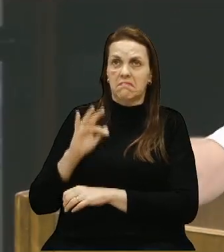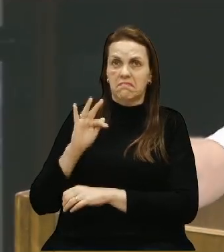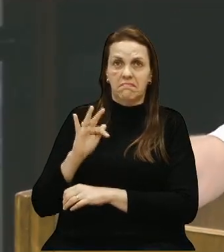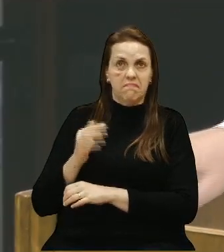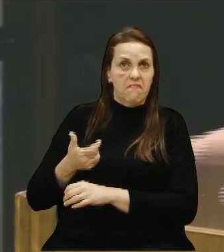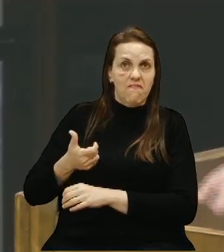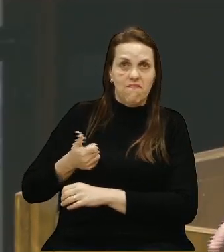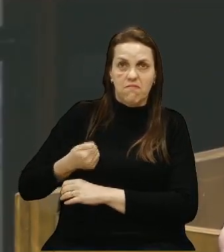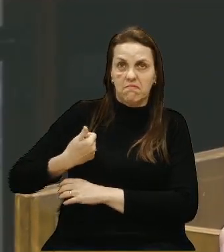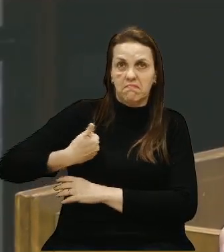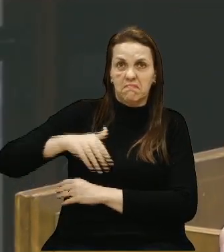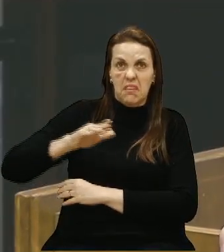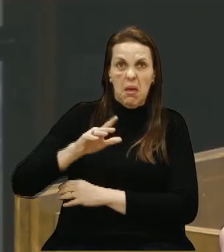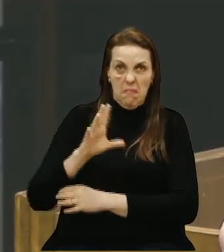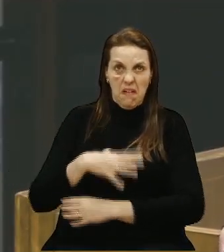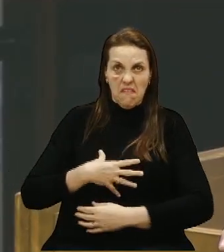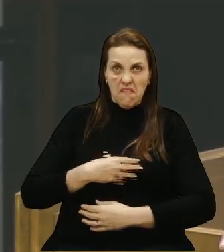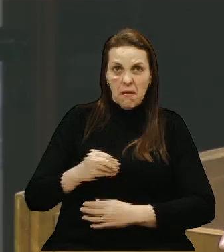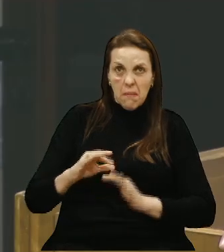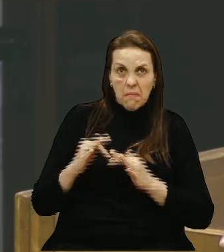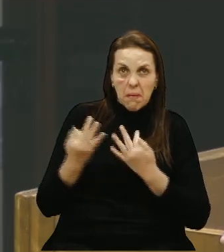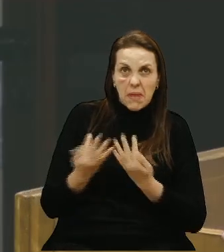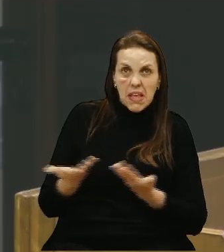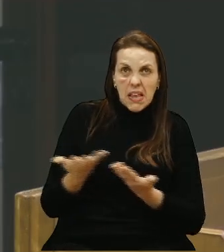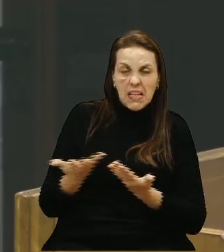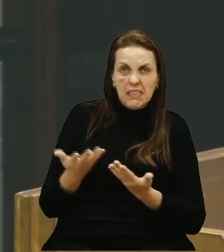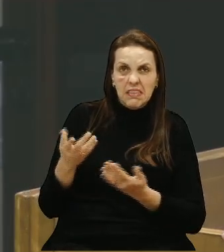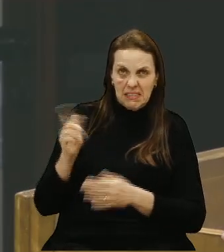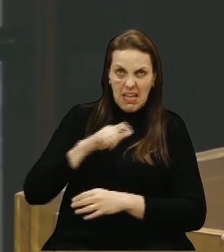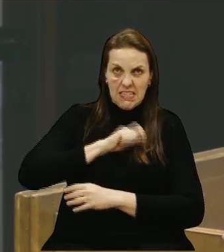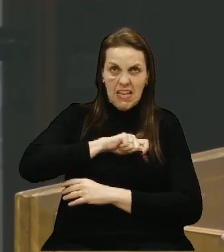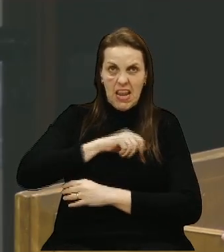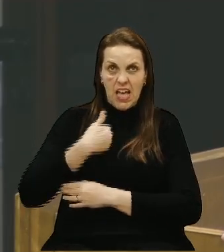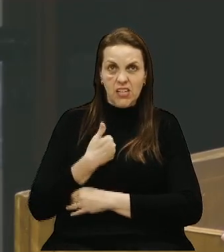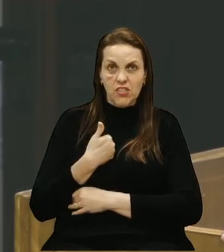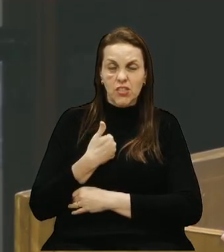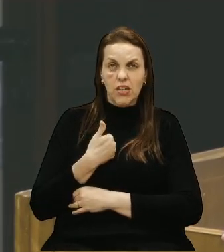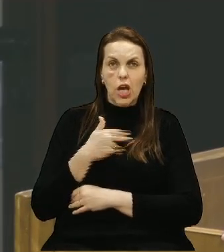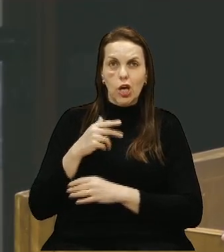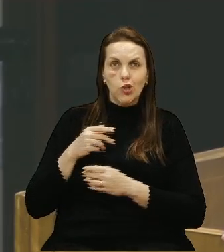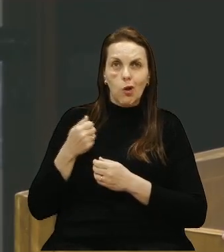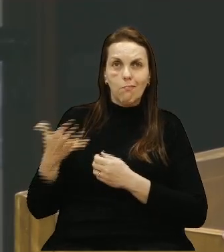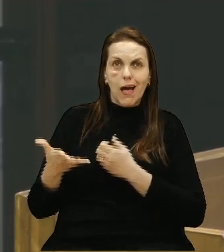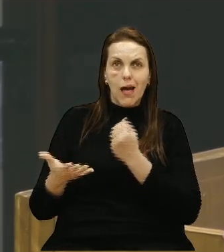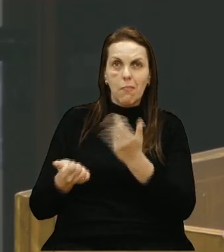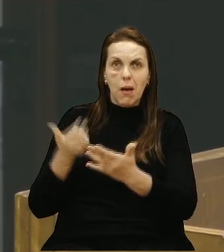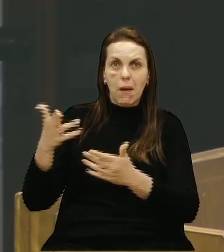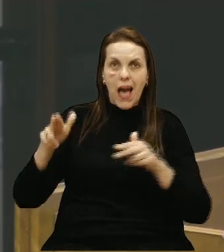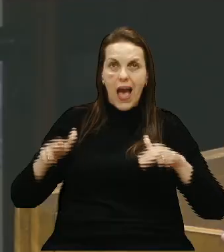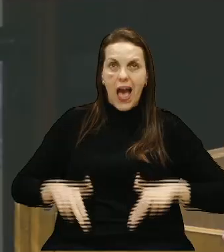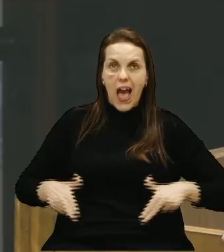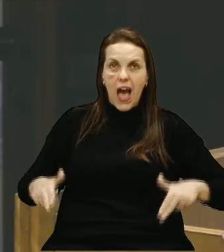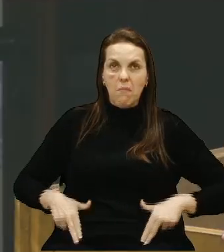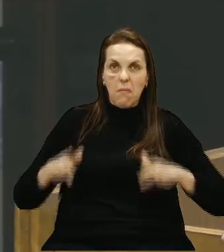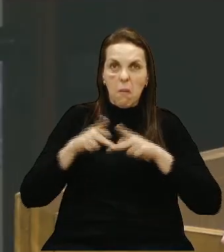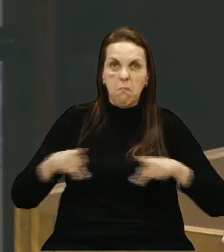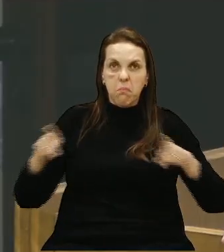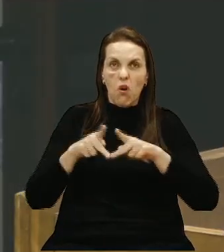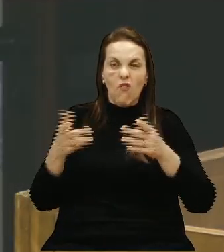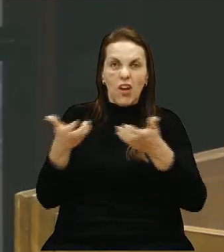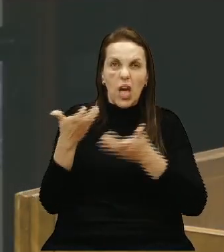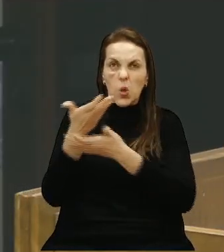família tá de sacanagem? Estou armando o povo. Quero todo mundo